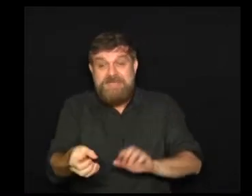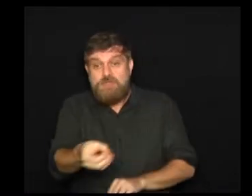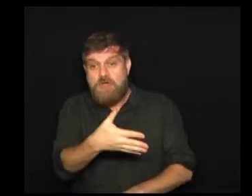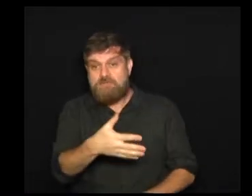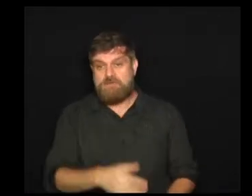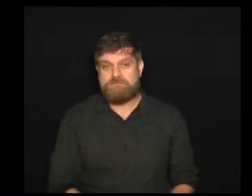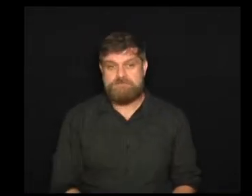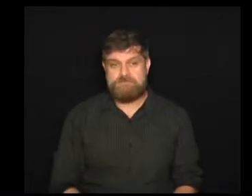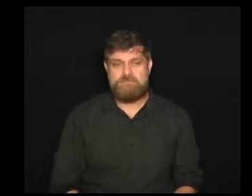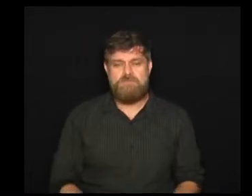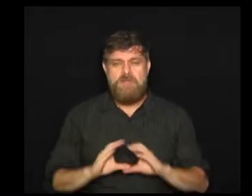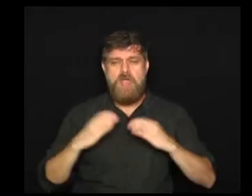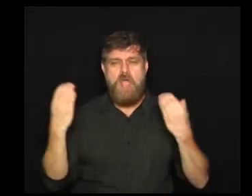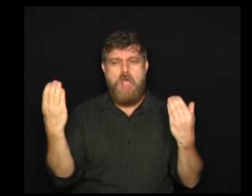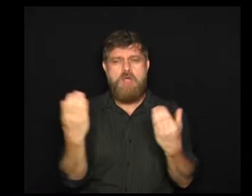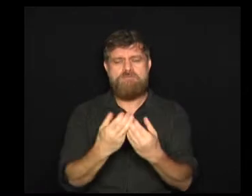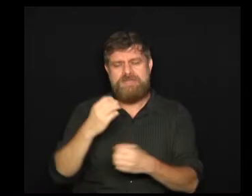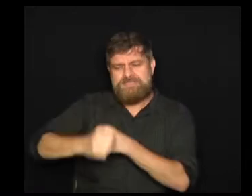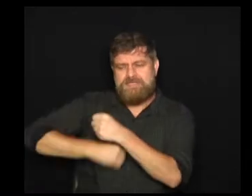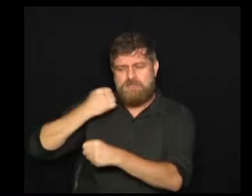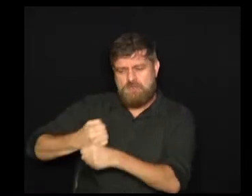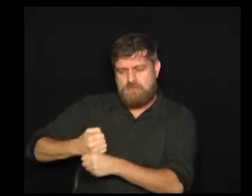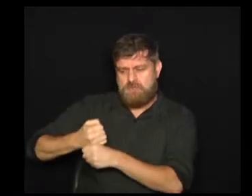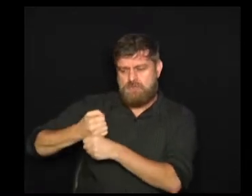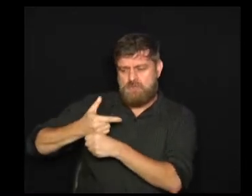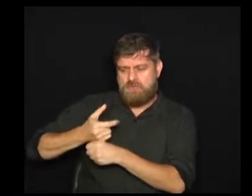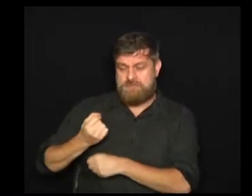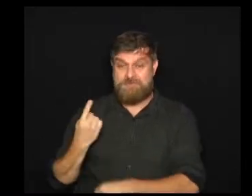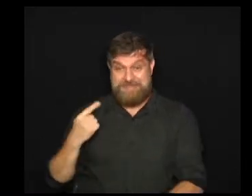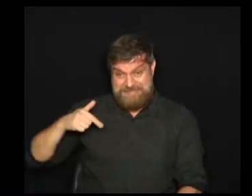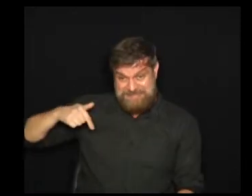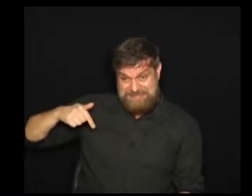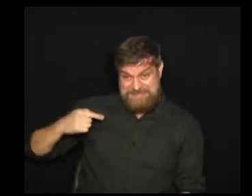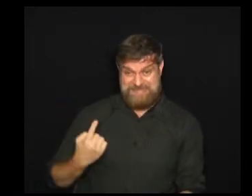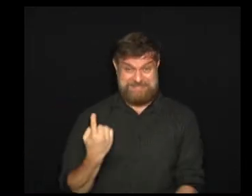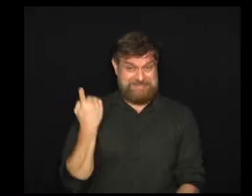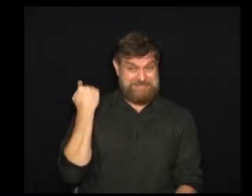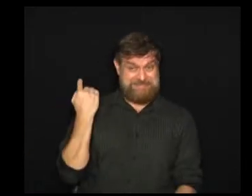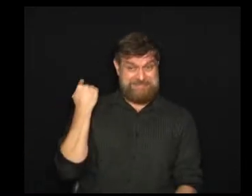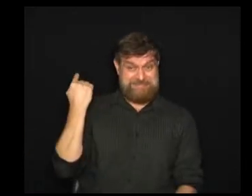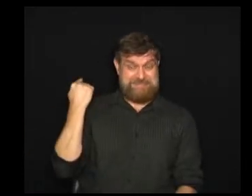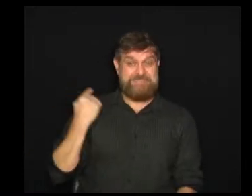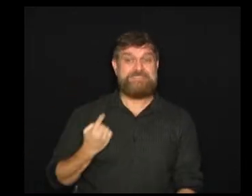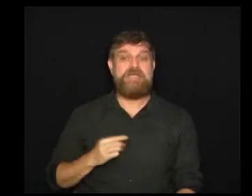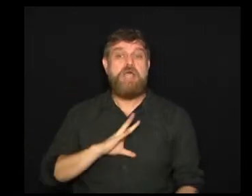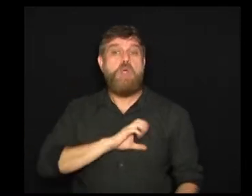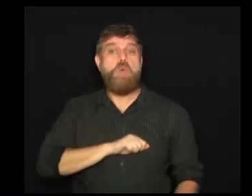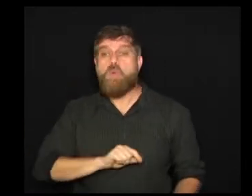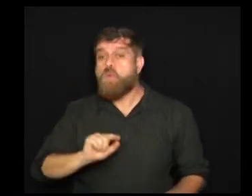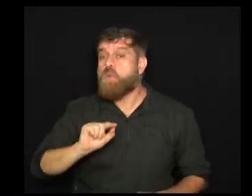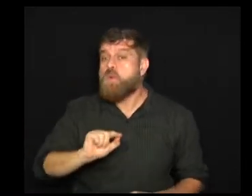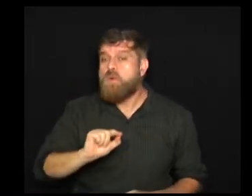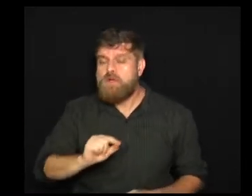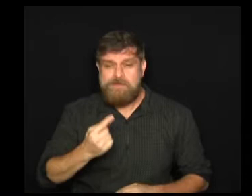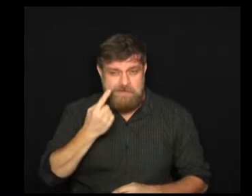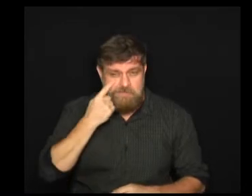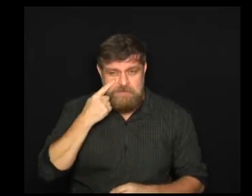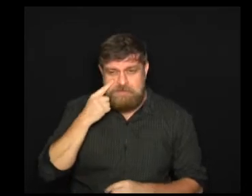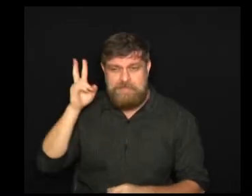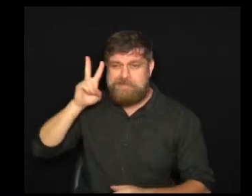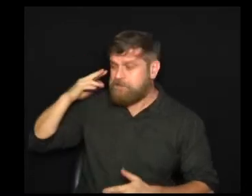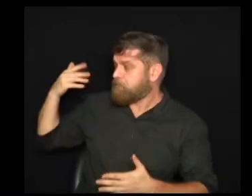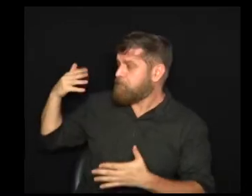Da conferência anterior, de 2017, eu gosto bastante de frisar isso, porque eu vejo pelos